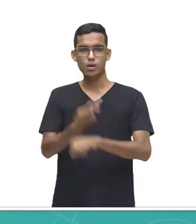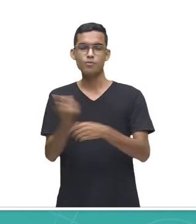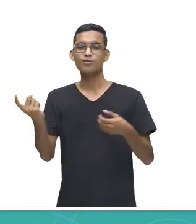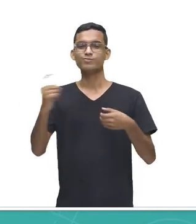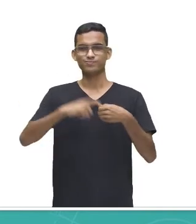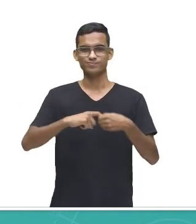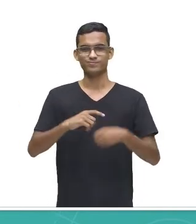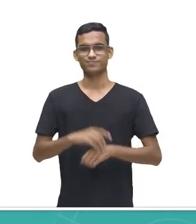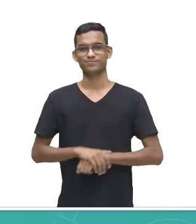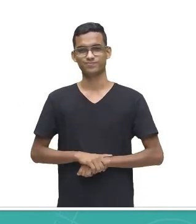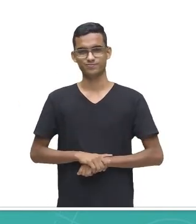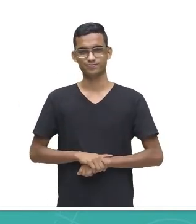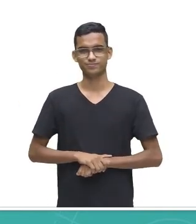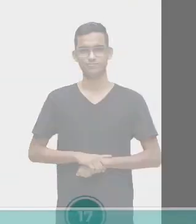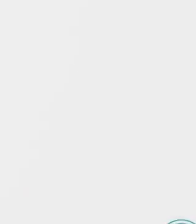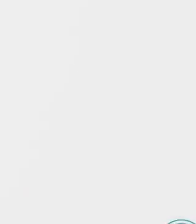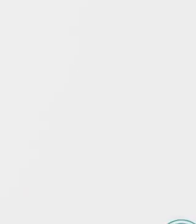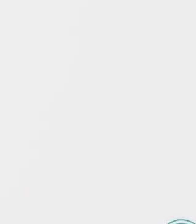nós voltamos.